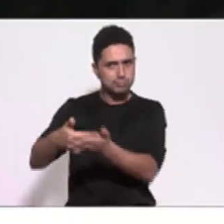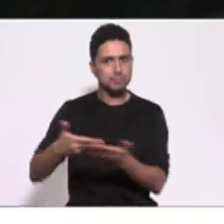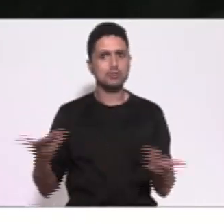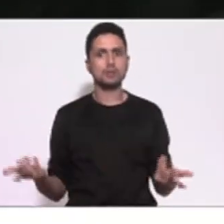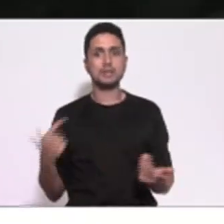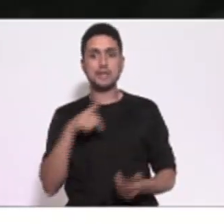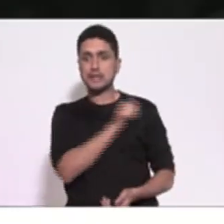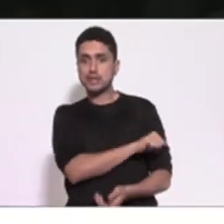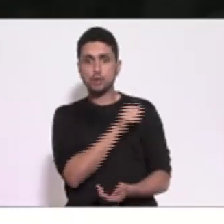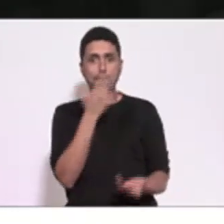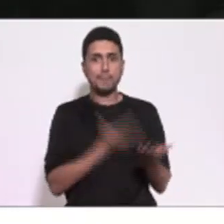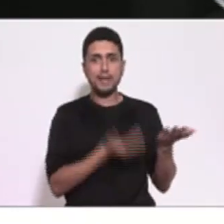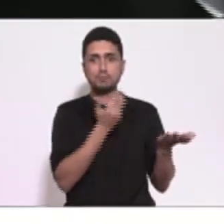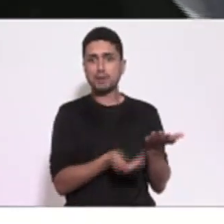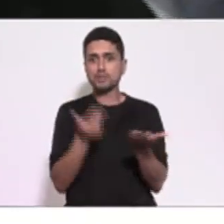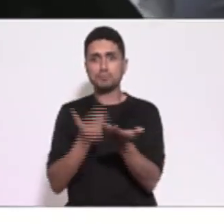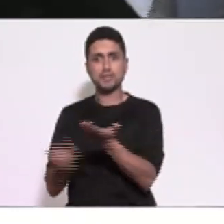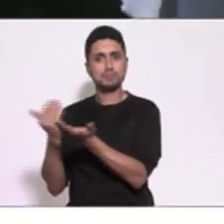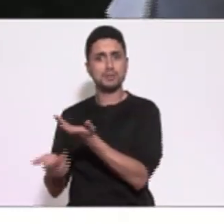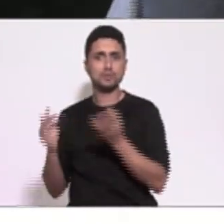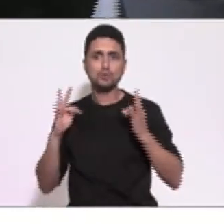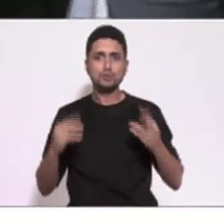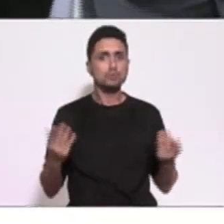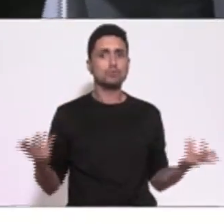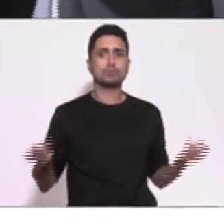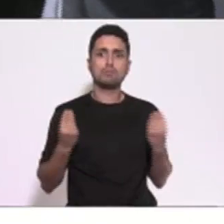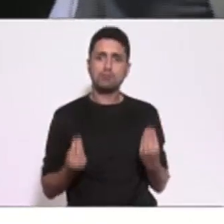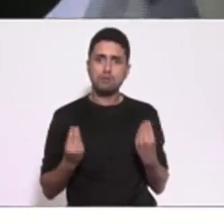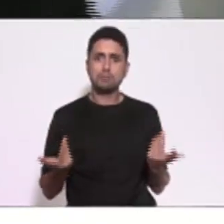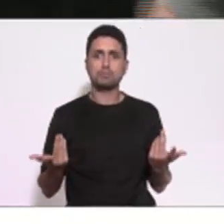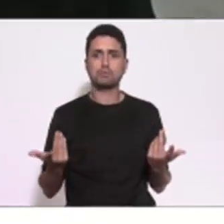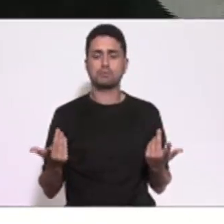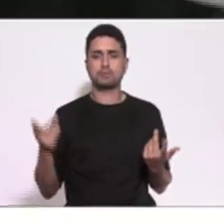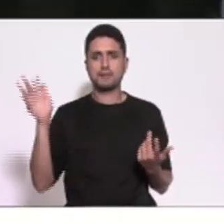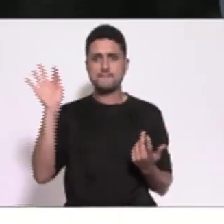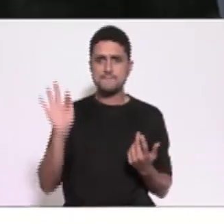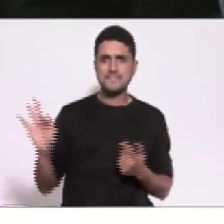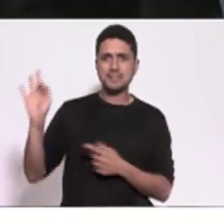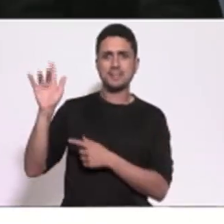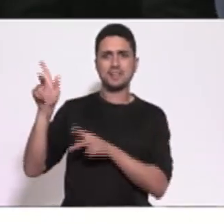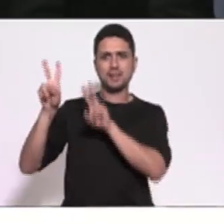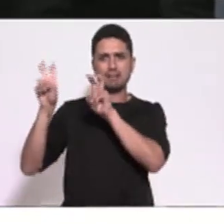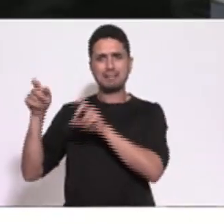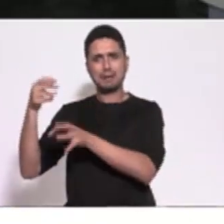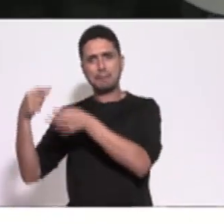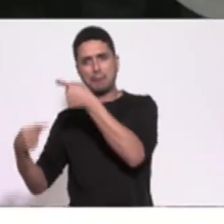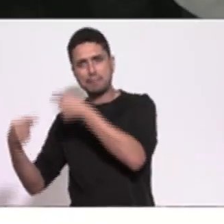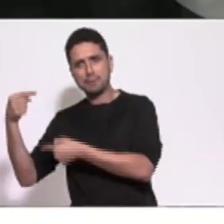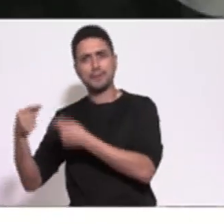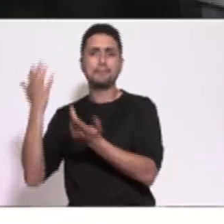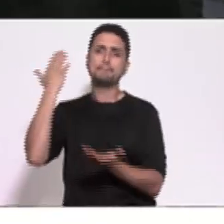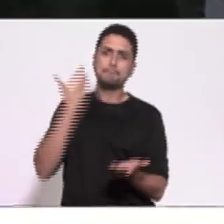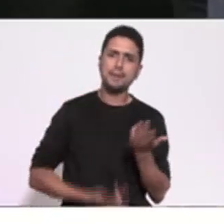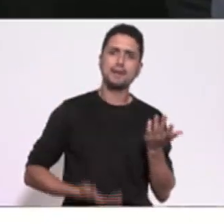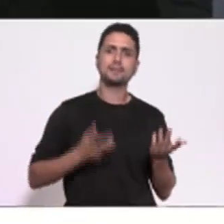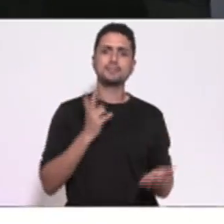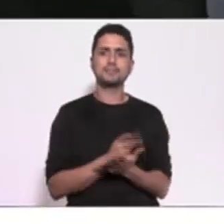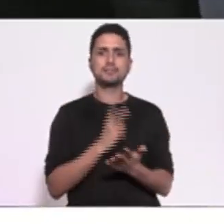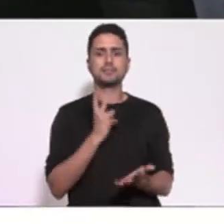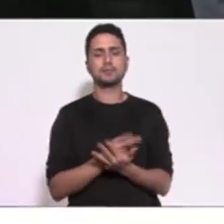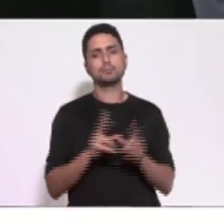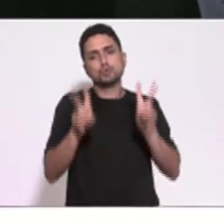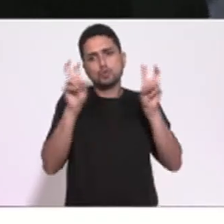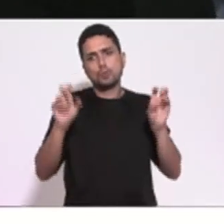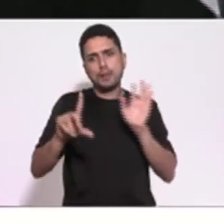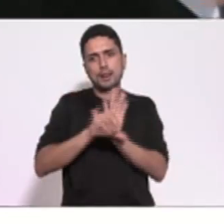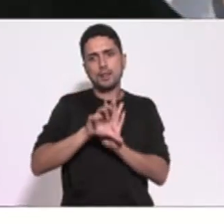tudo. Todas as grandes batalhas federais relacionadas a imposto, relacionadas à tributação, aqui me refiro à Lei Candir, me refiro a